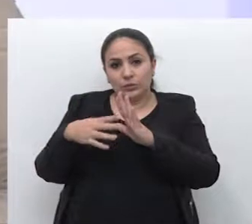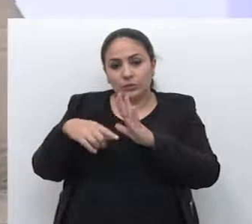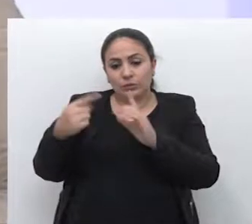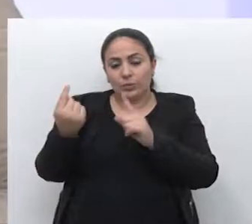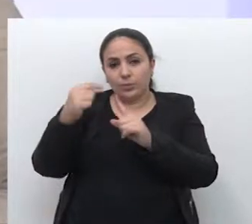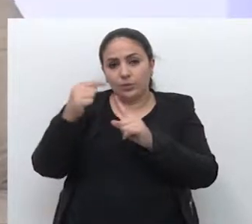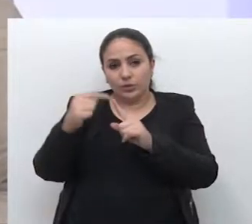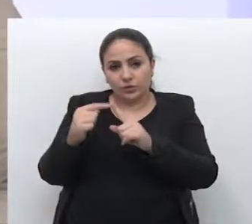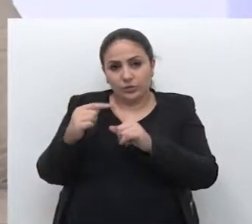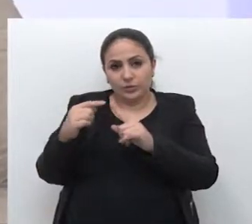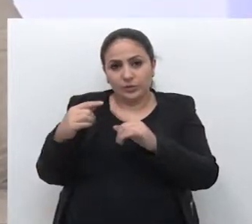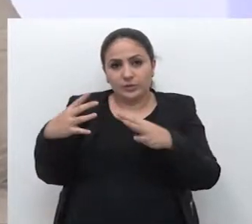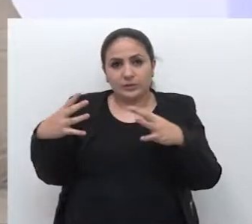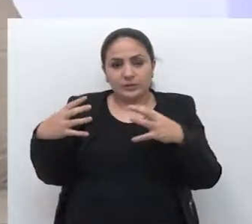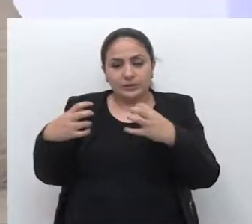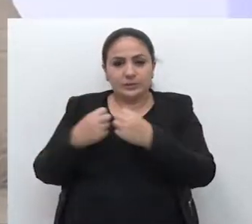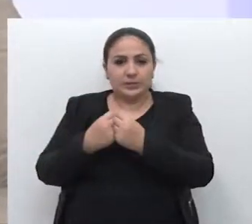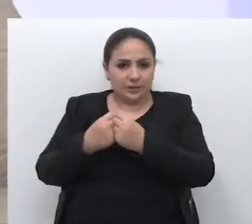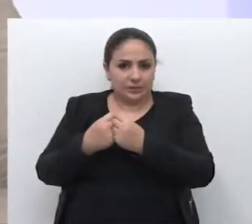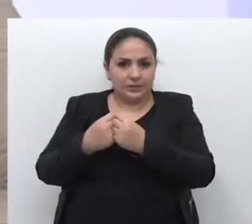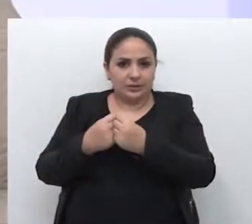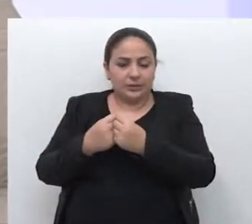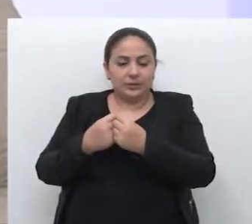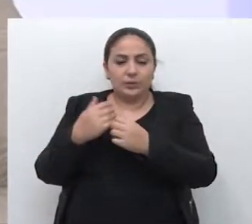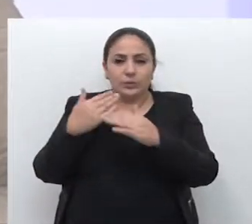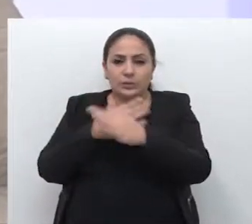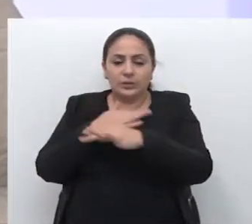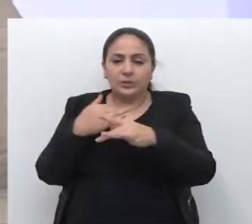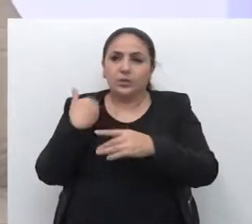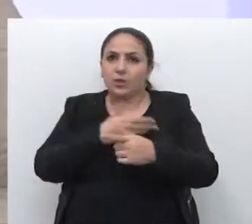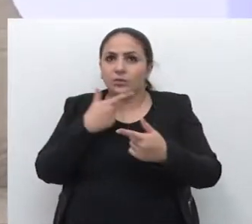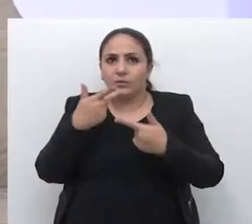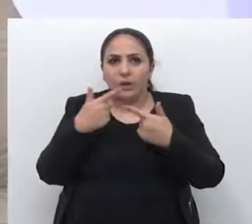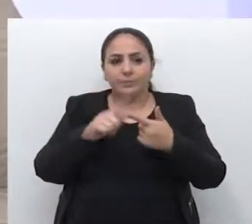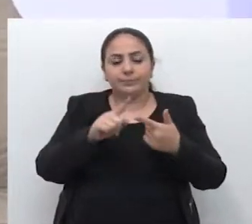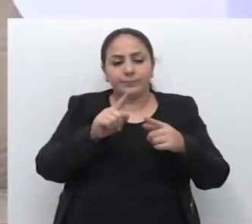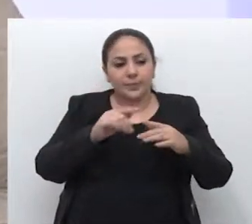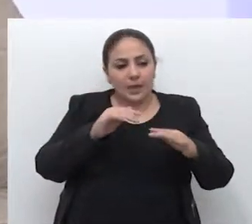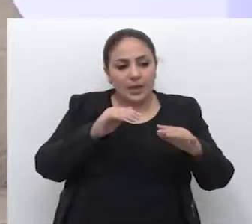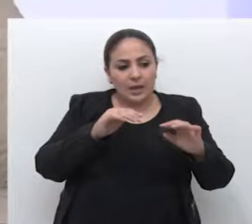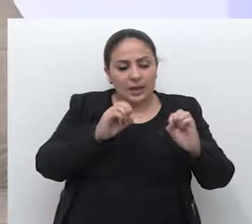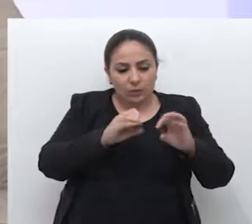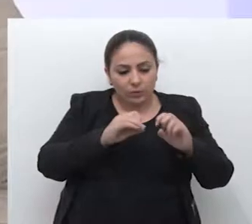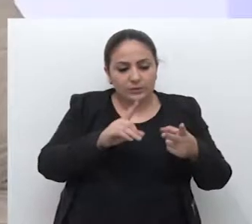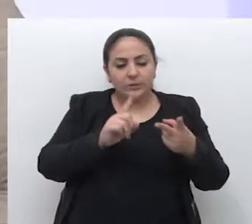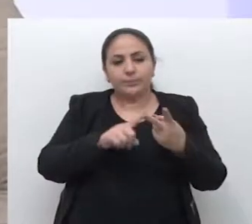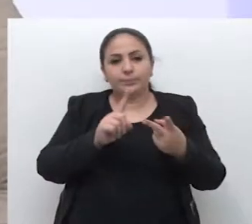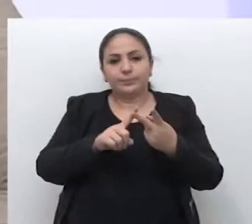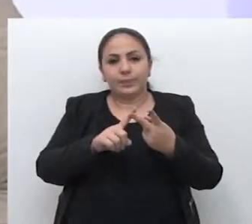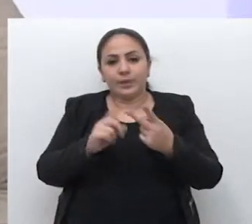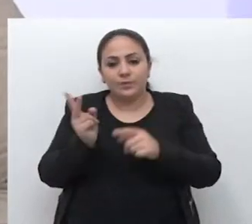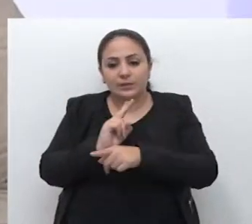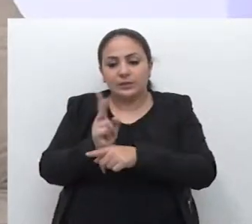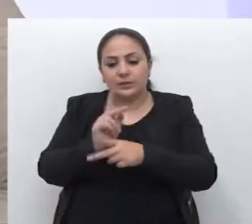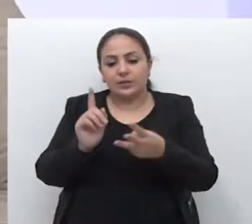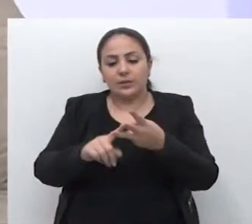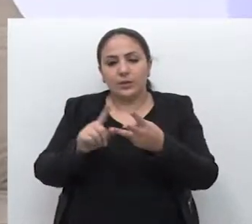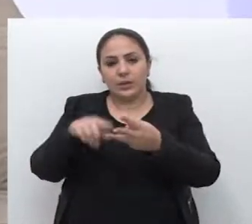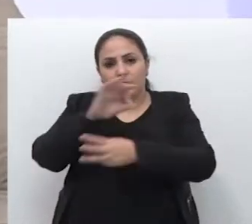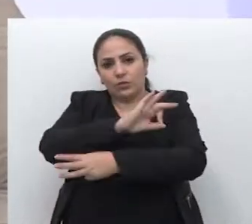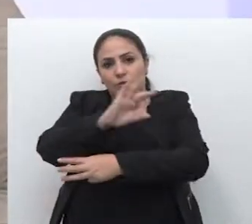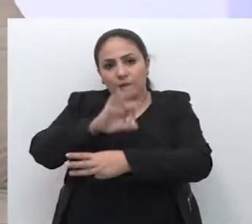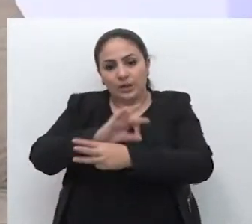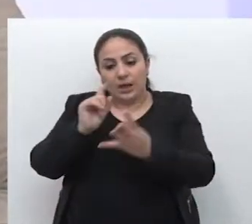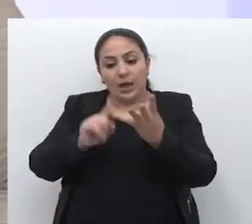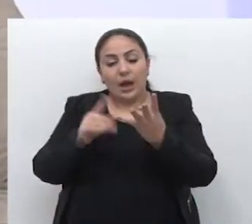crescendo, acrescentado mais um. Então, a gente sempre falou em educação, fiscalização, né, engenharia. E agora nós